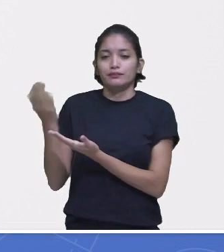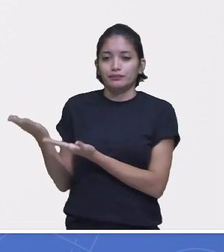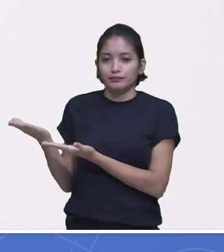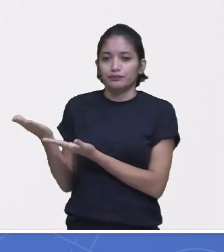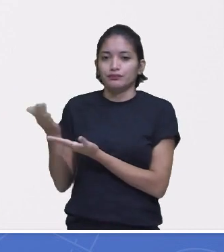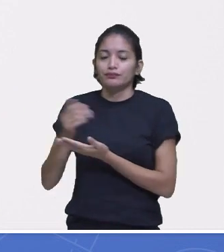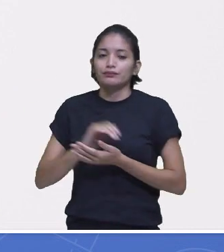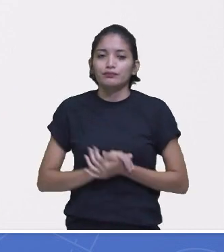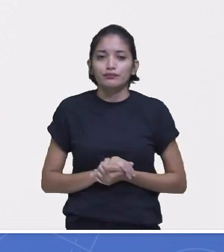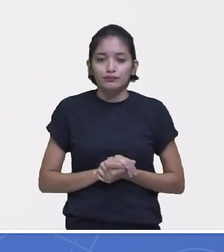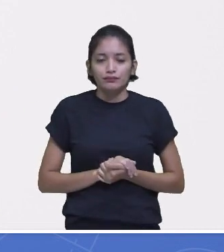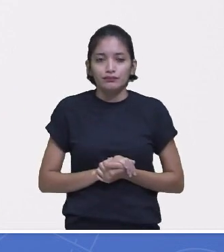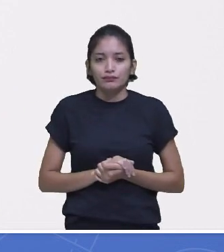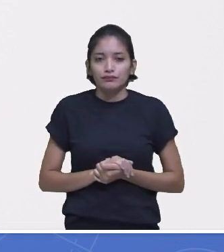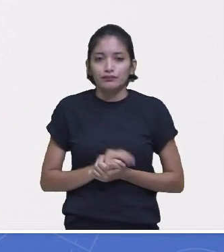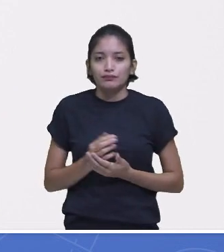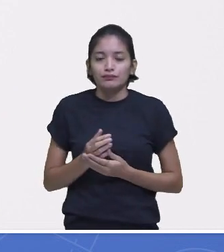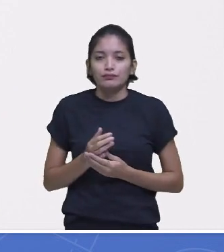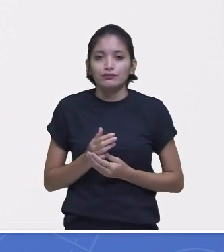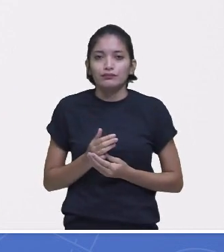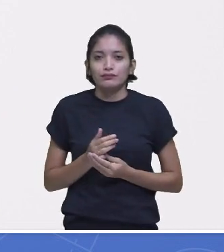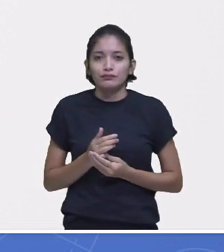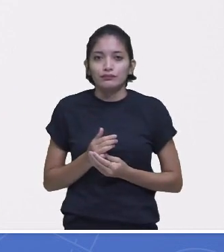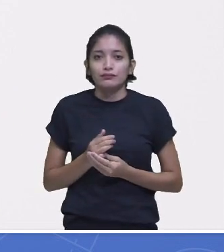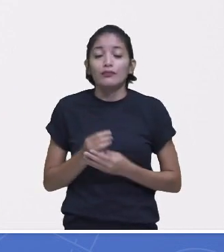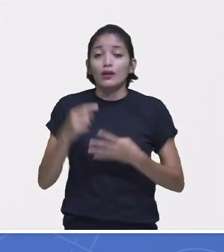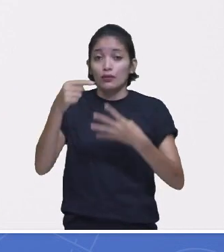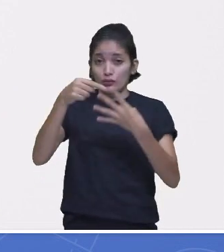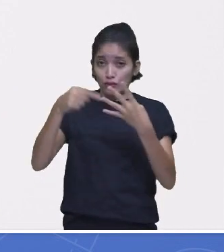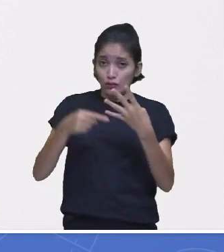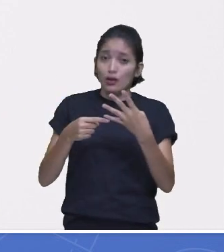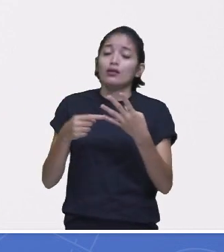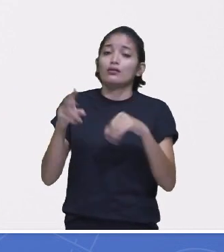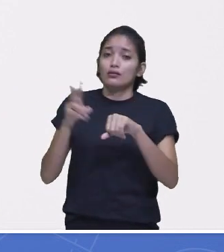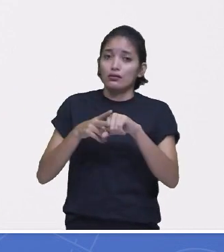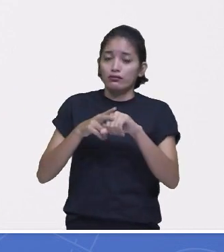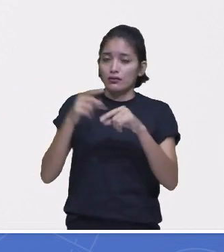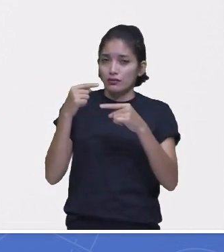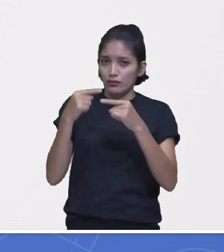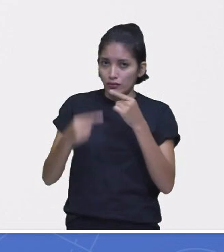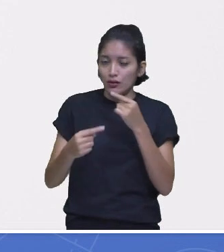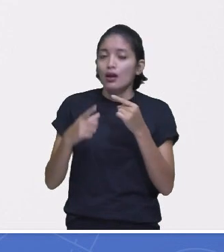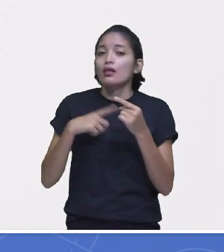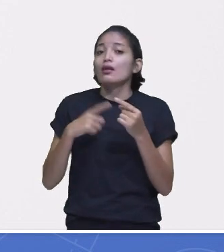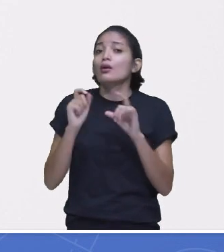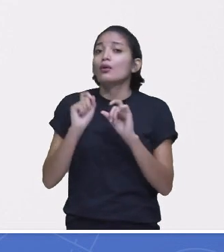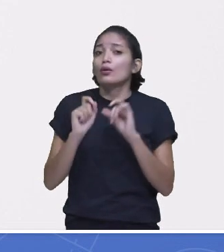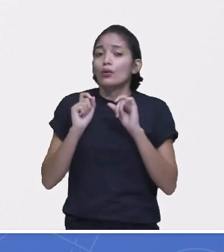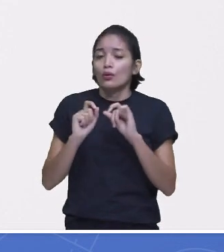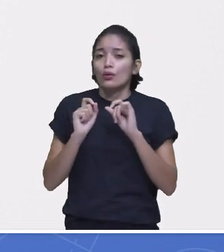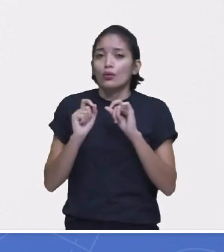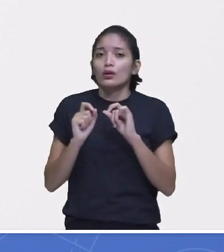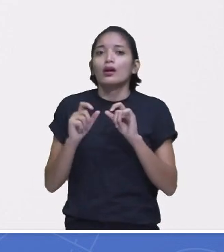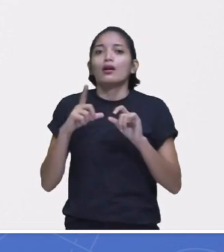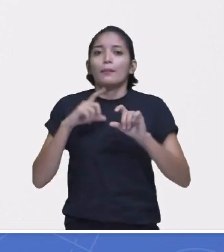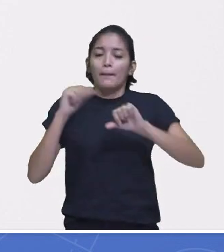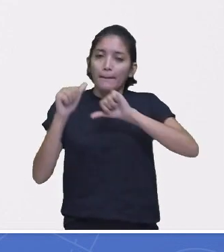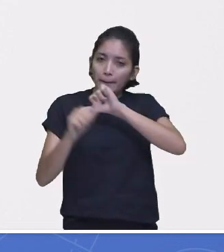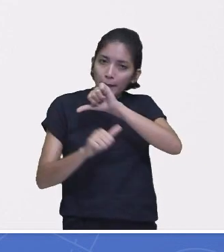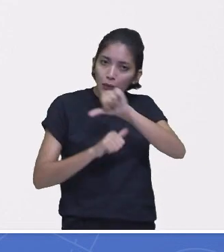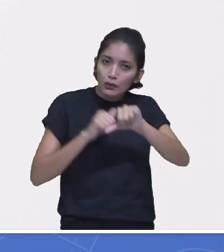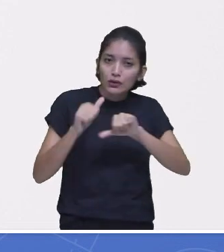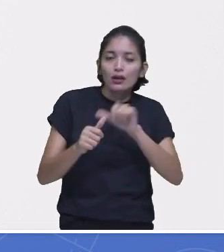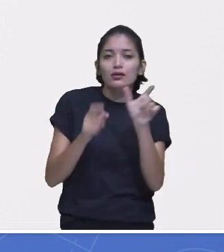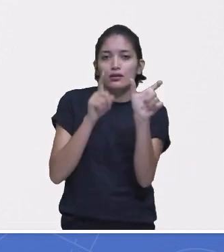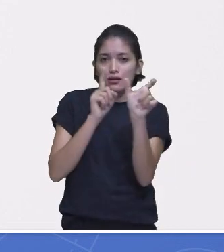Então, esses verbos, eles são irregulares, ou seja, possuem alterações na